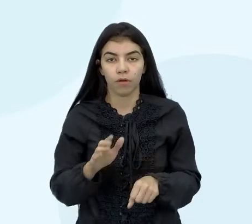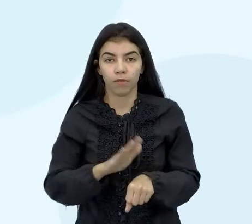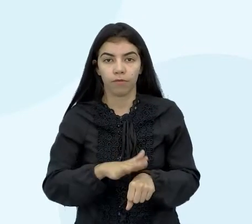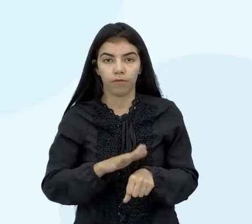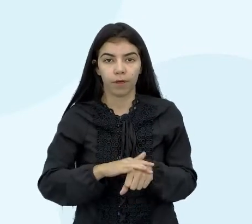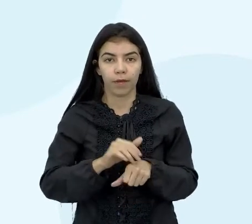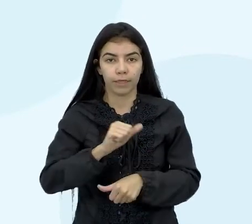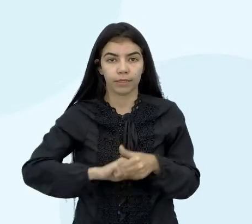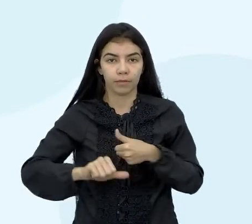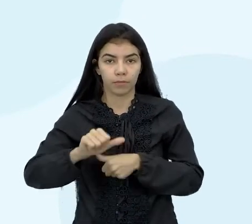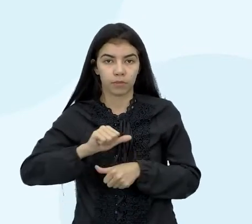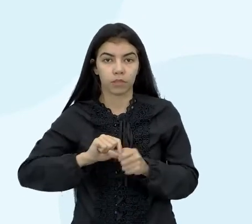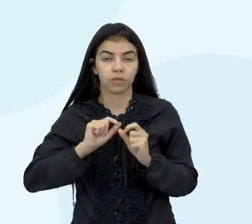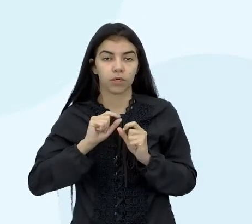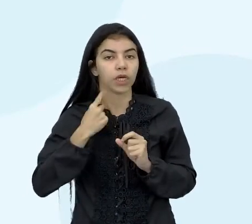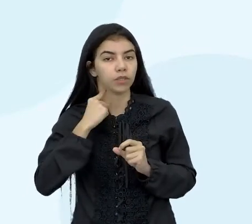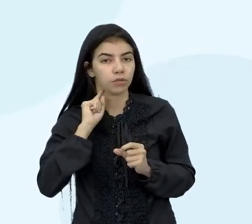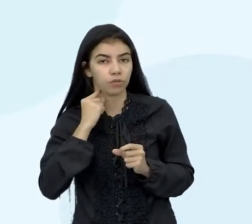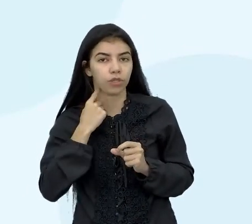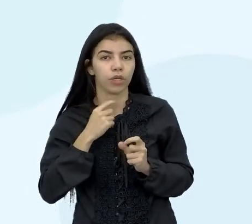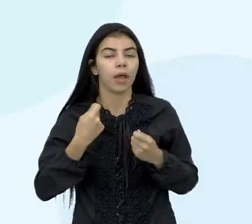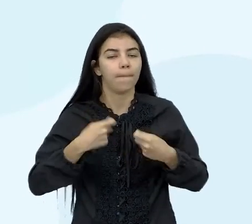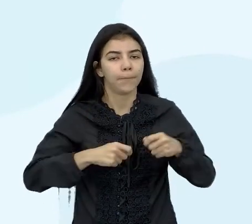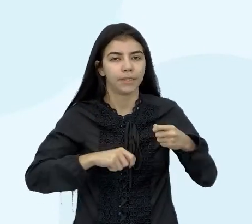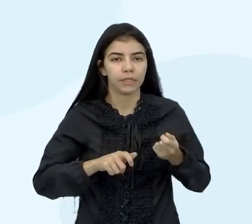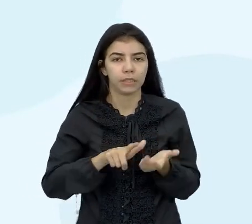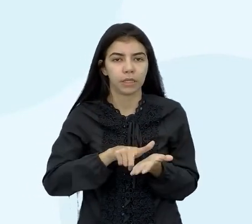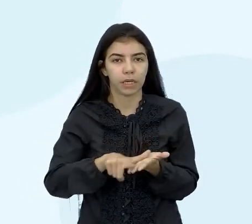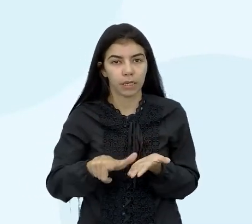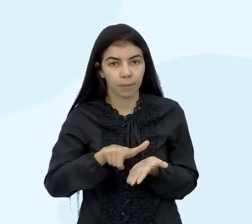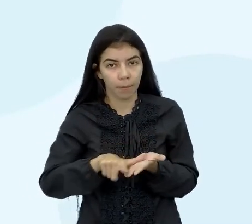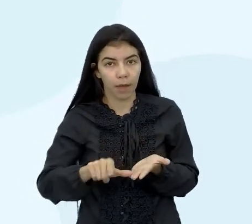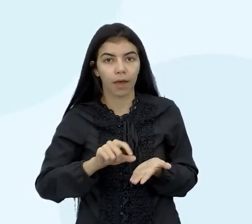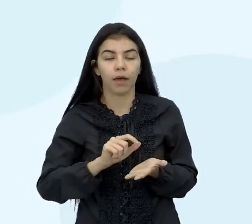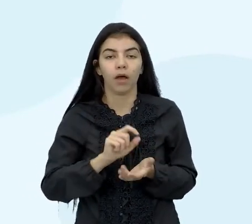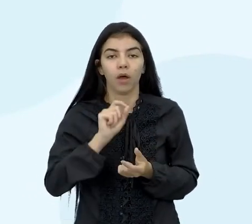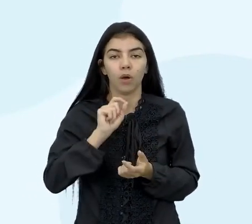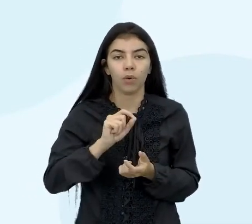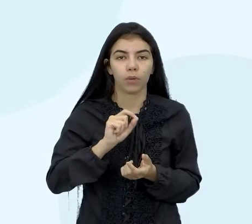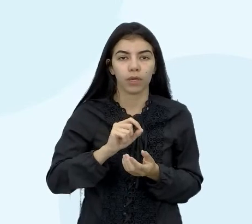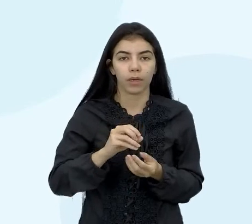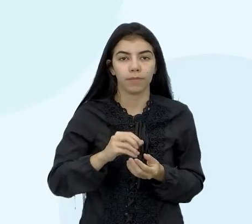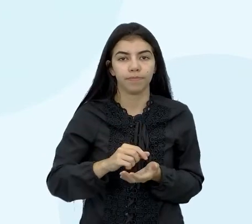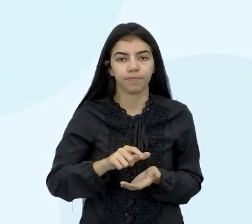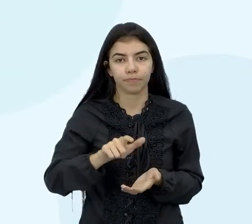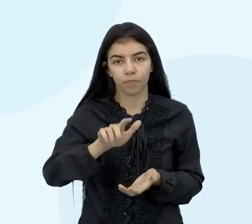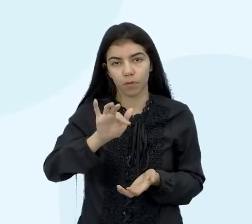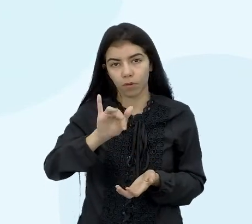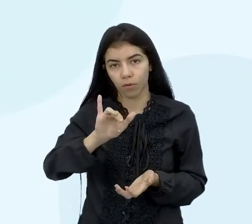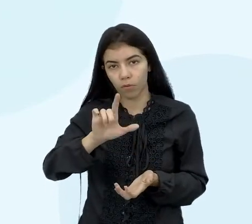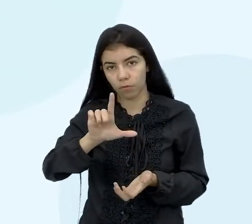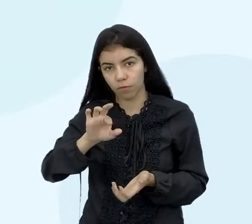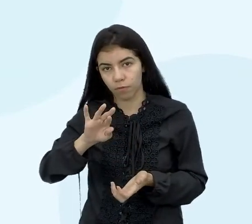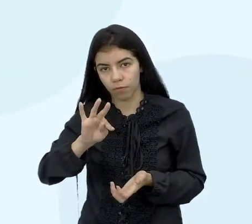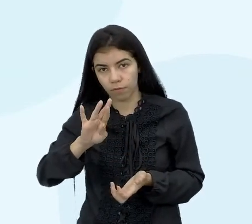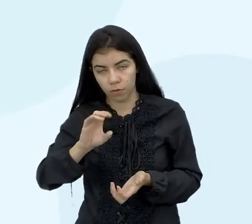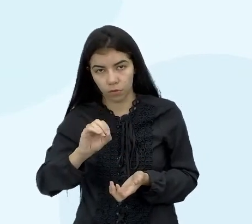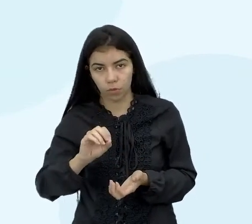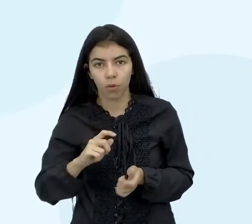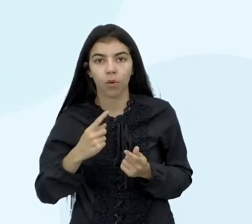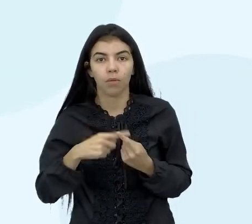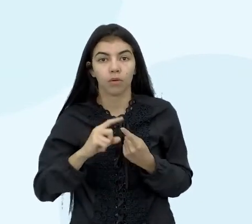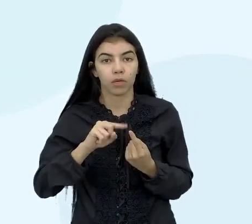precisa trocar o filtro, lavar, tá certo? Precisa sempre estar em manutenção aí, porque depois de um tempo esse filtro